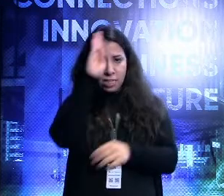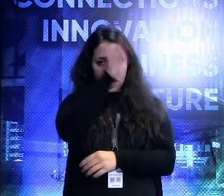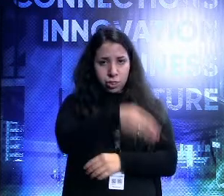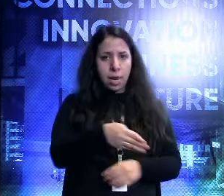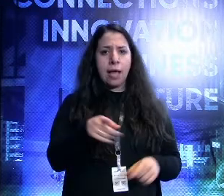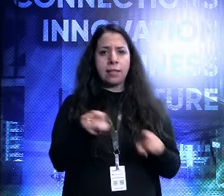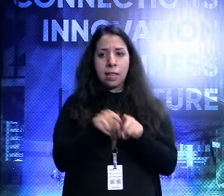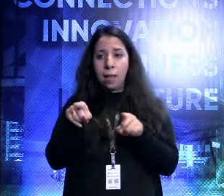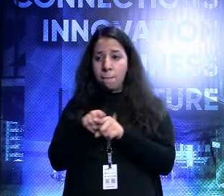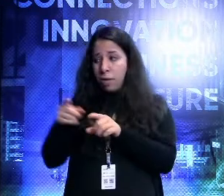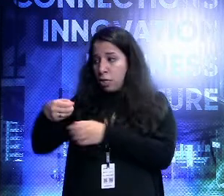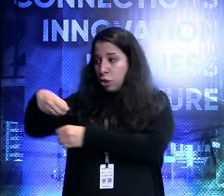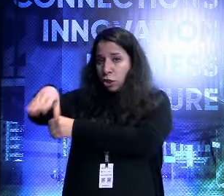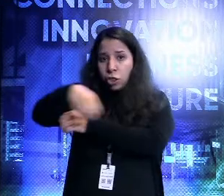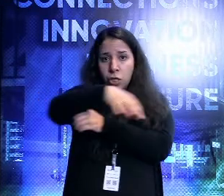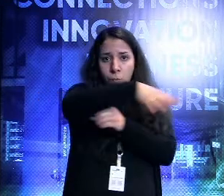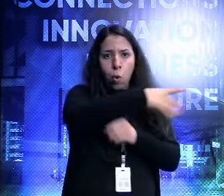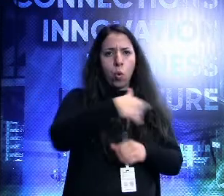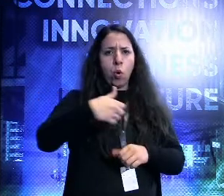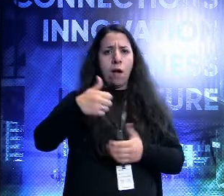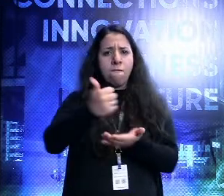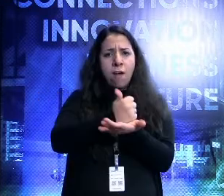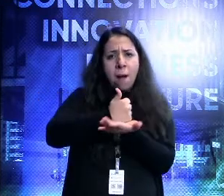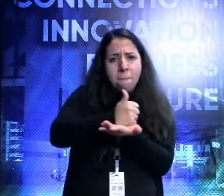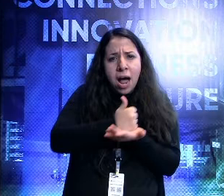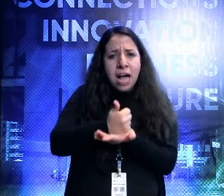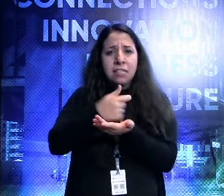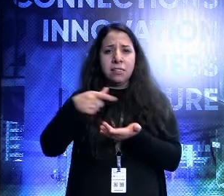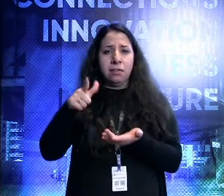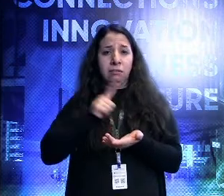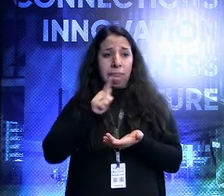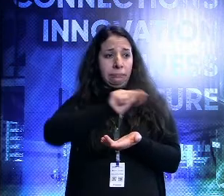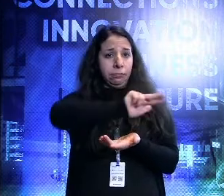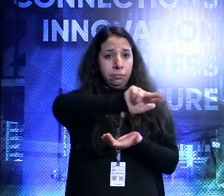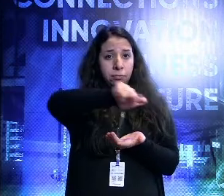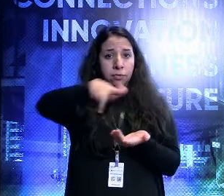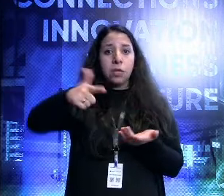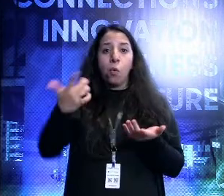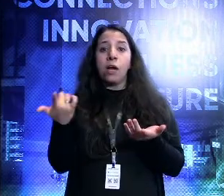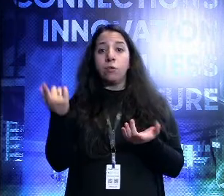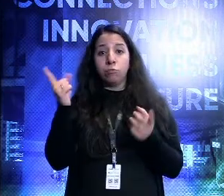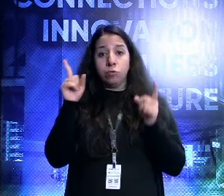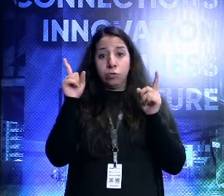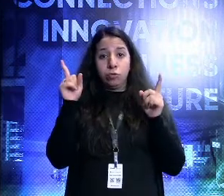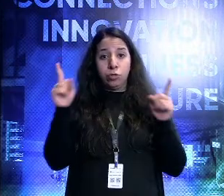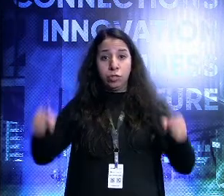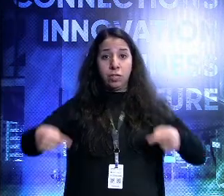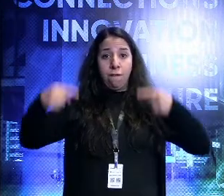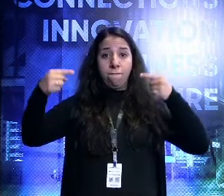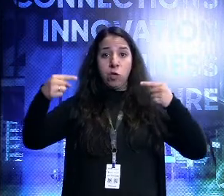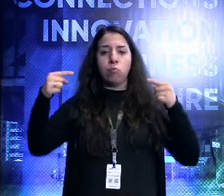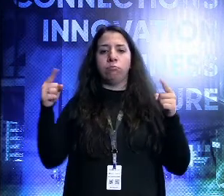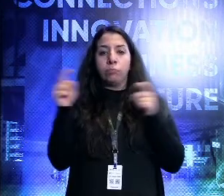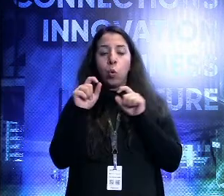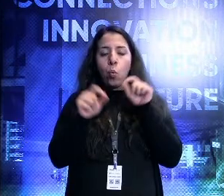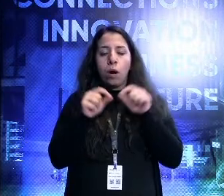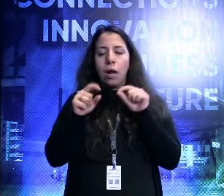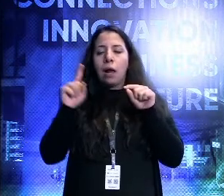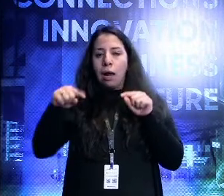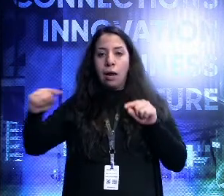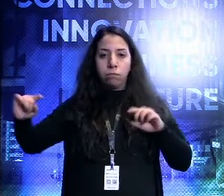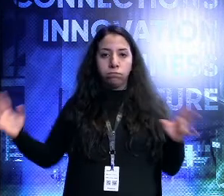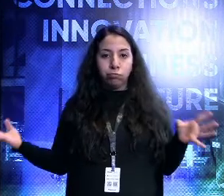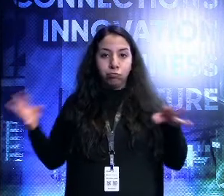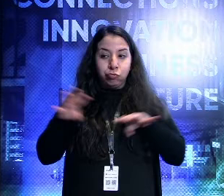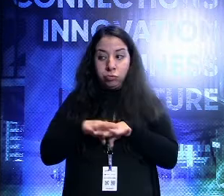tem diversos ramos, né? E um grande desafio é essa integração. Então, a gente passou, de fato, a integrar tudo isso nesses últimos 3 anos por meio de